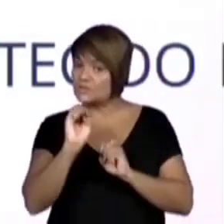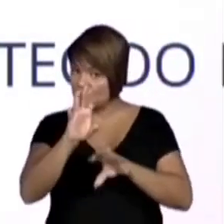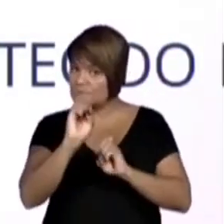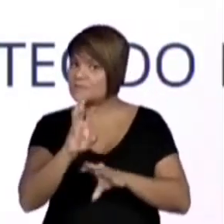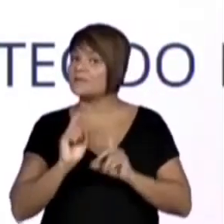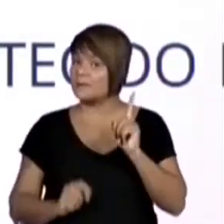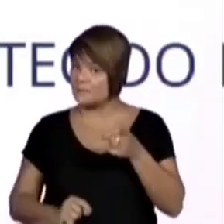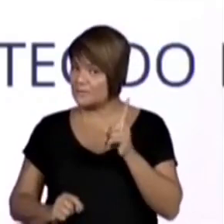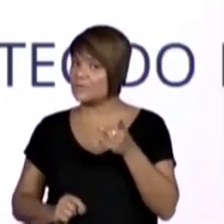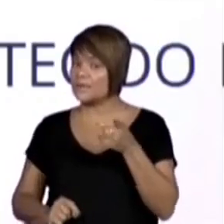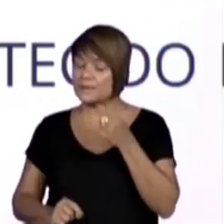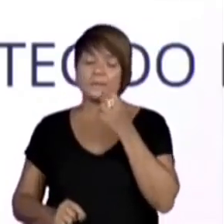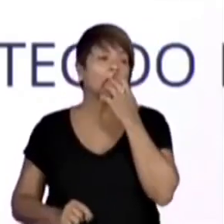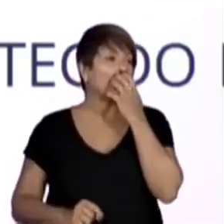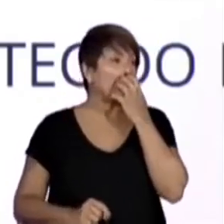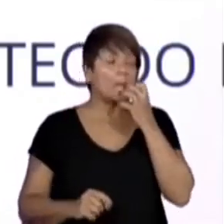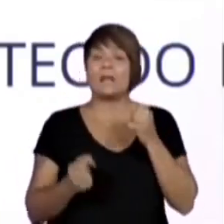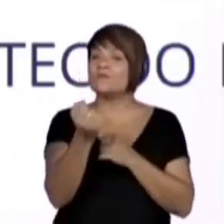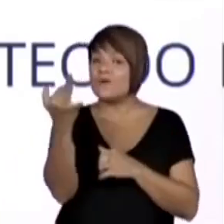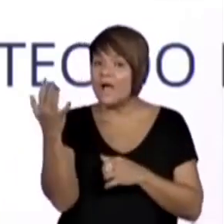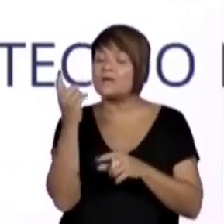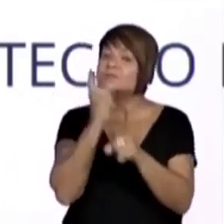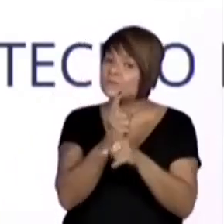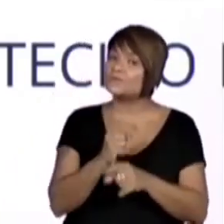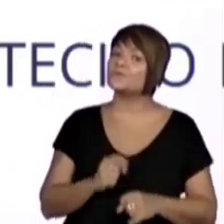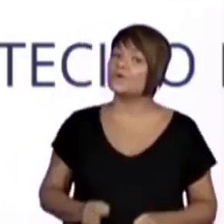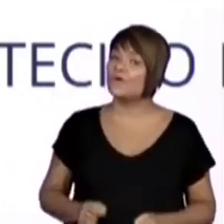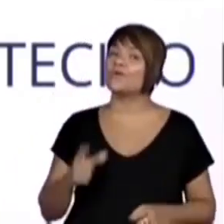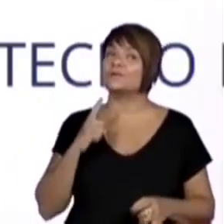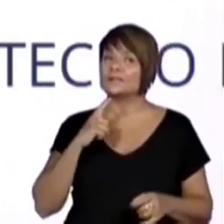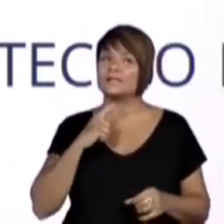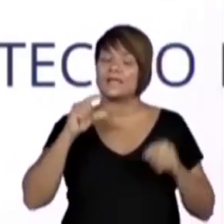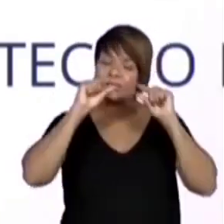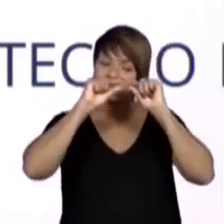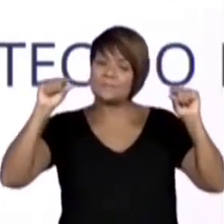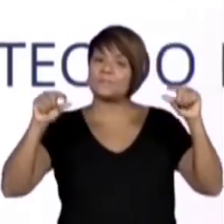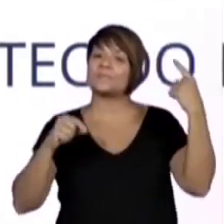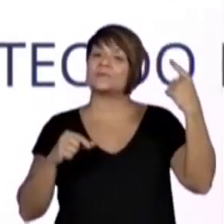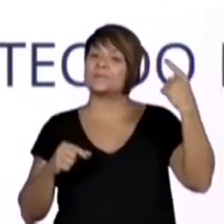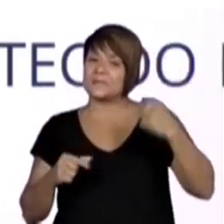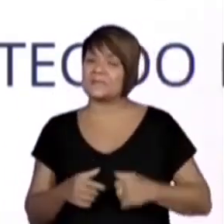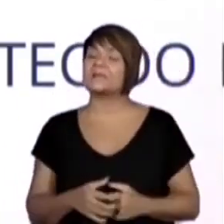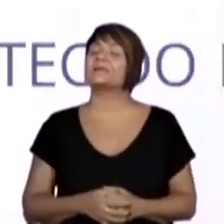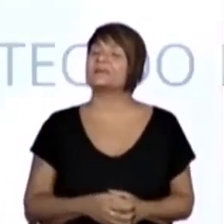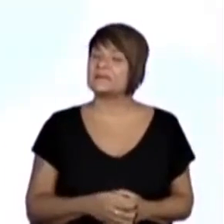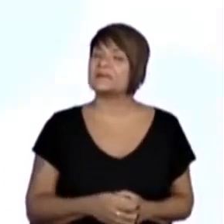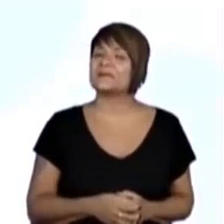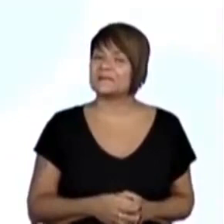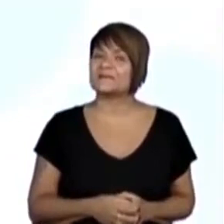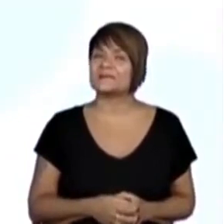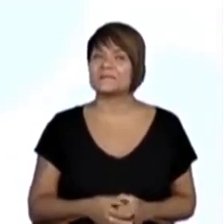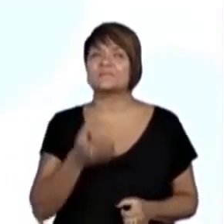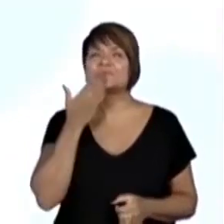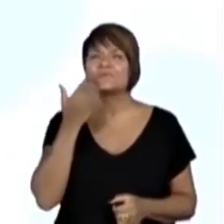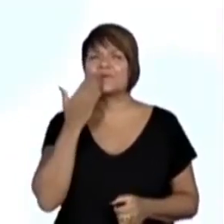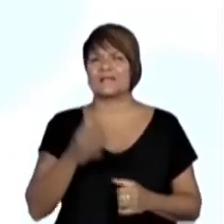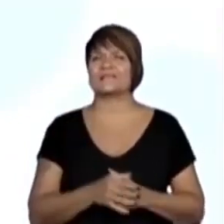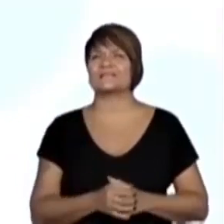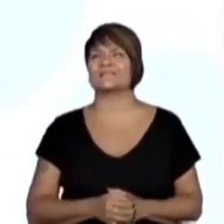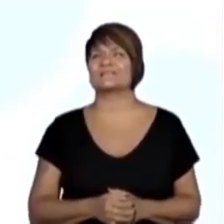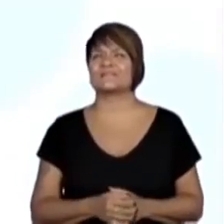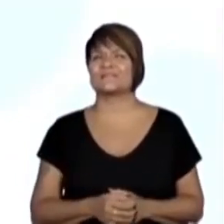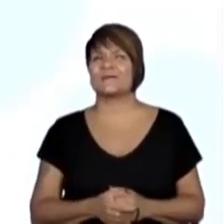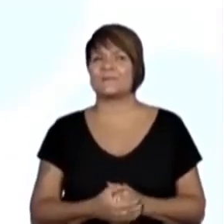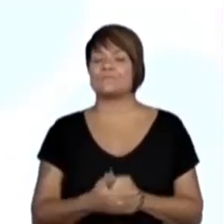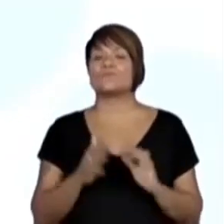Olha, vários estudantes falaram que acharam, que está mesmo na linha 1. Muito fácil, né, professor? Sim, com essas dicas ficou super fácil.